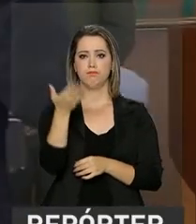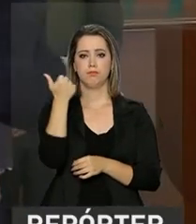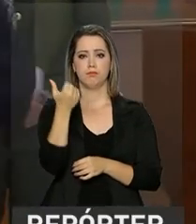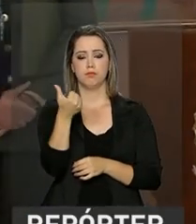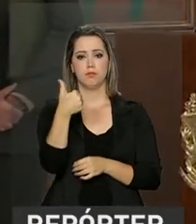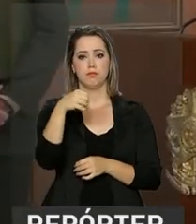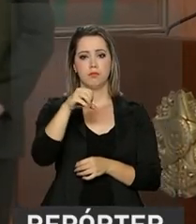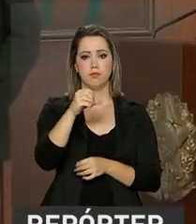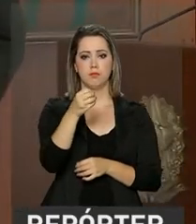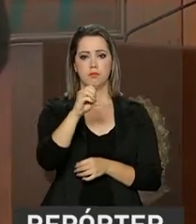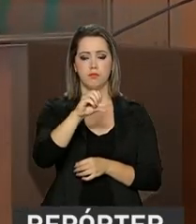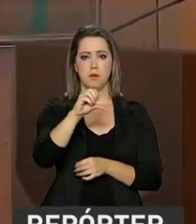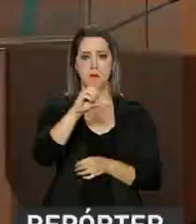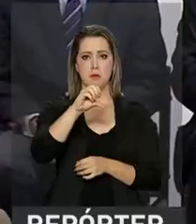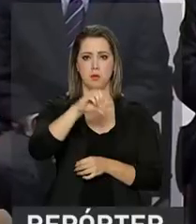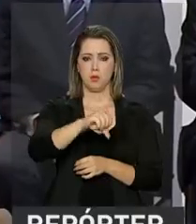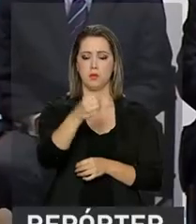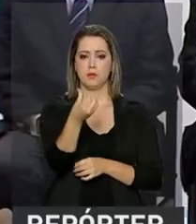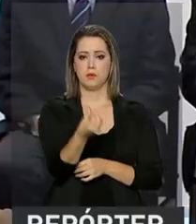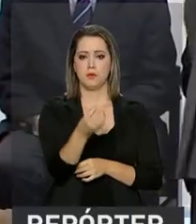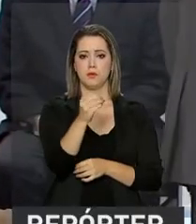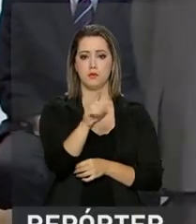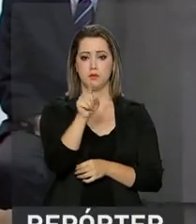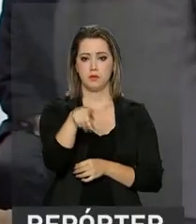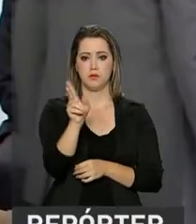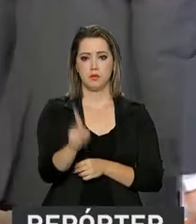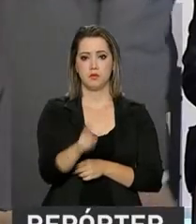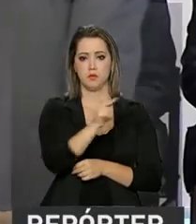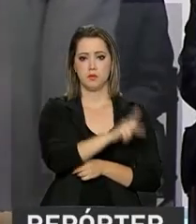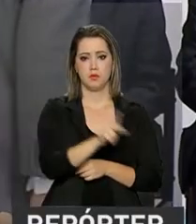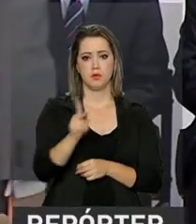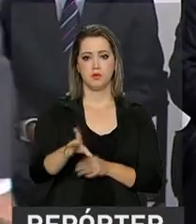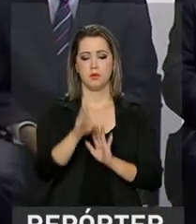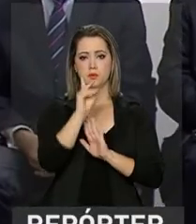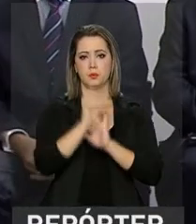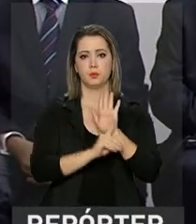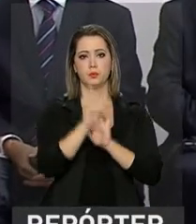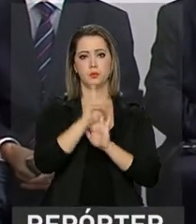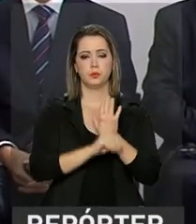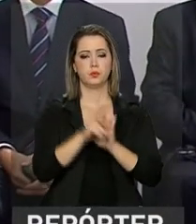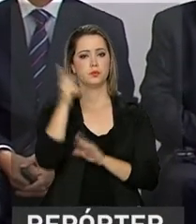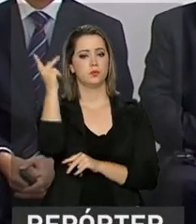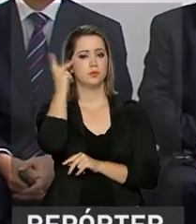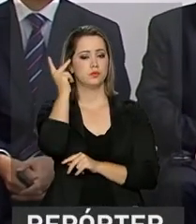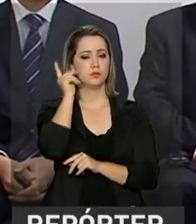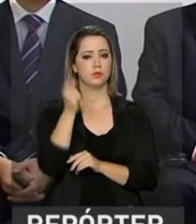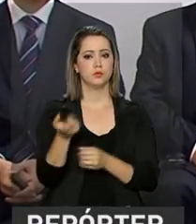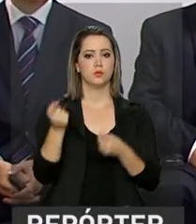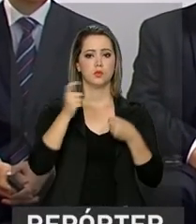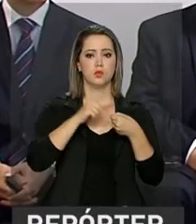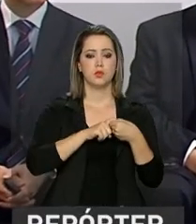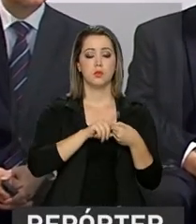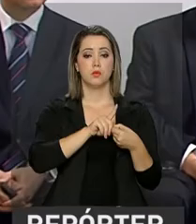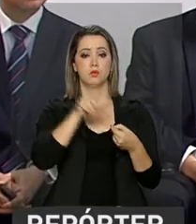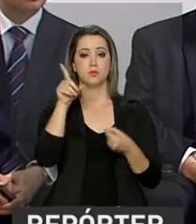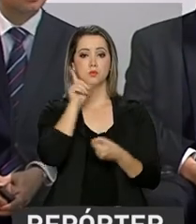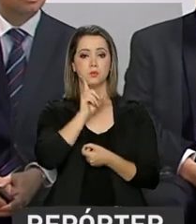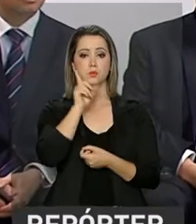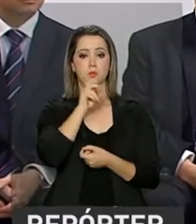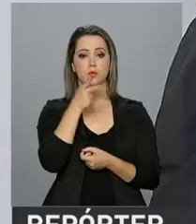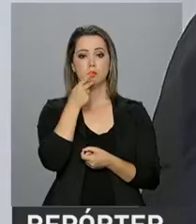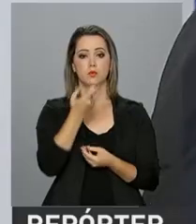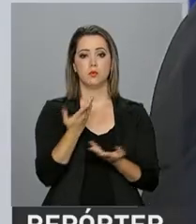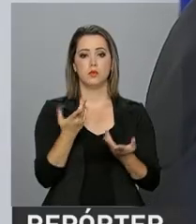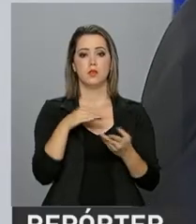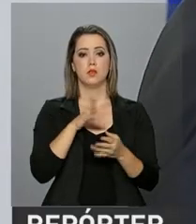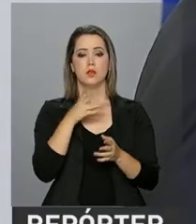de 1960 e foi professor de direito na Universidade de São Paulo. Ao retornar aos Estados Unidos, Messit